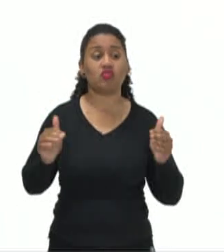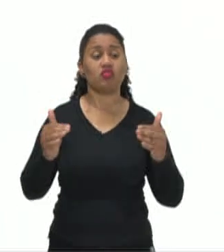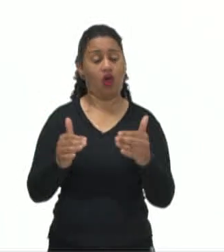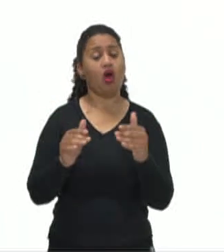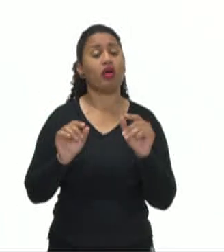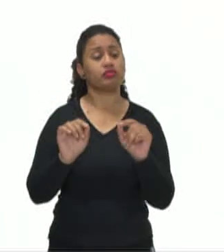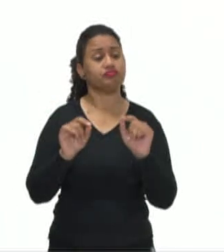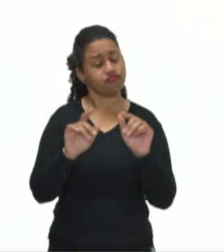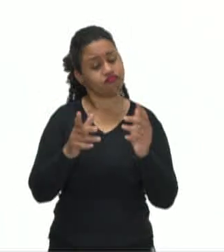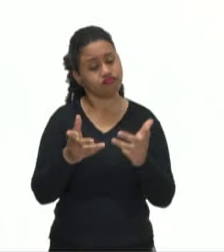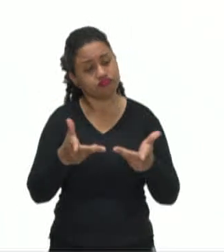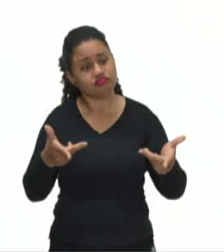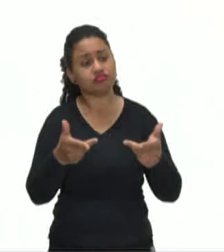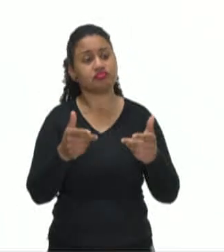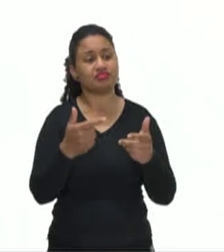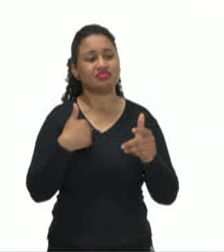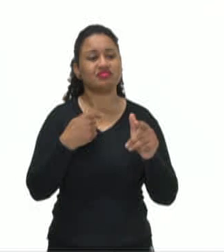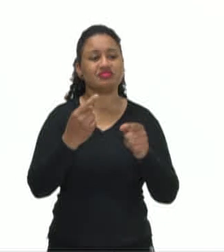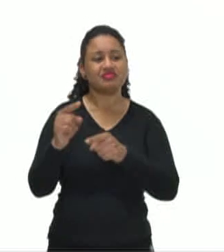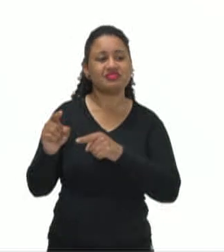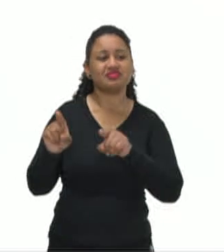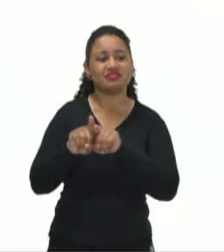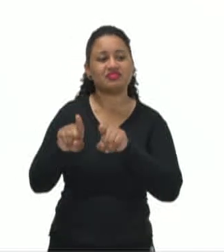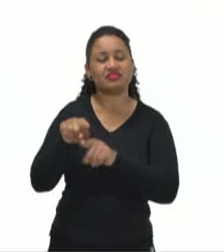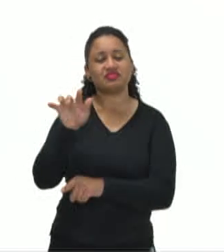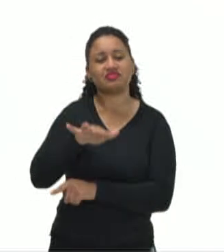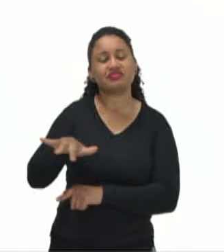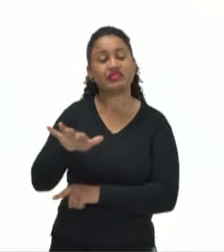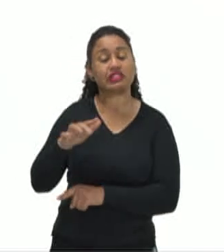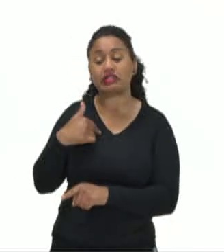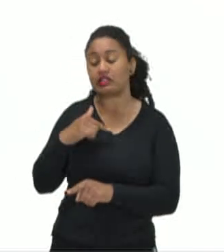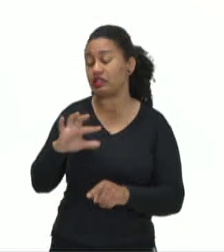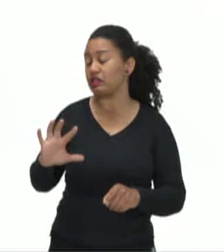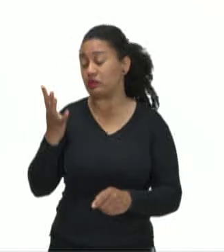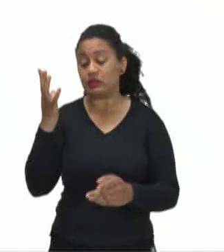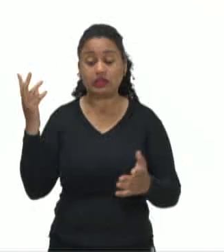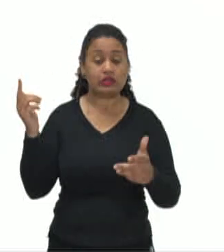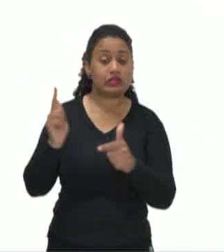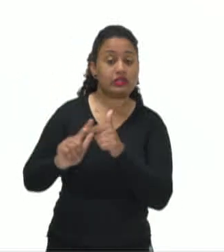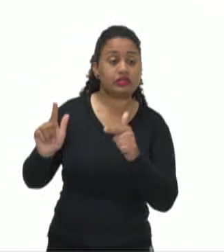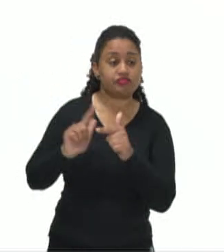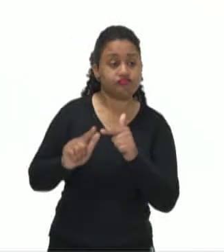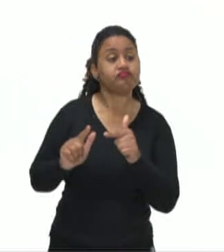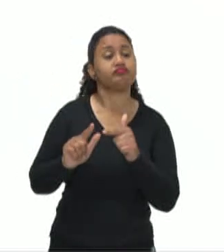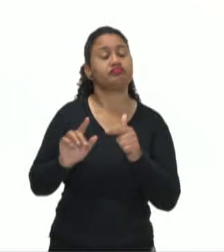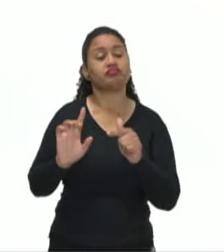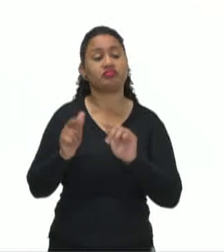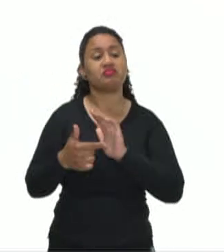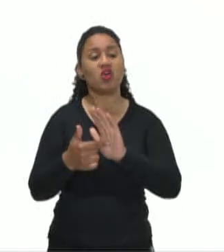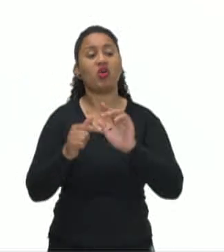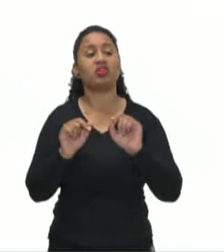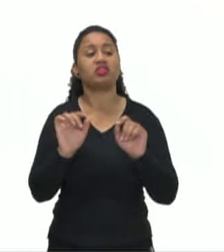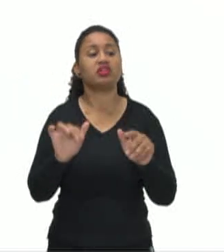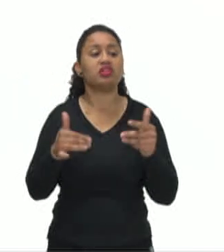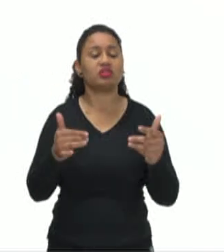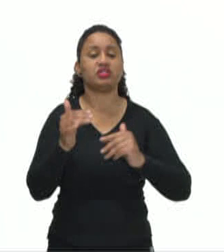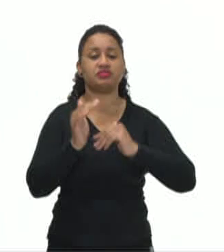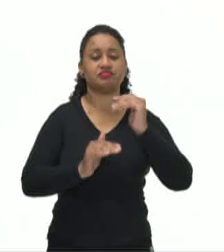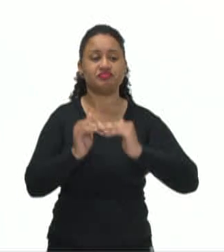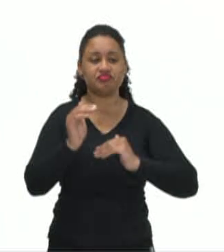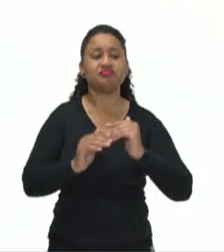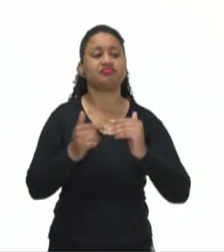nas proezas provocadas pelas situações de imprevisibilidade que se apresentam quando o